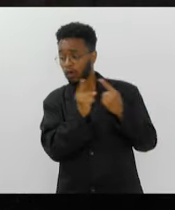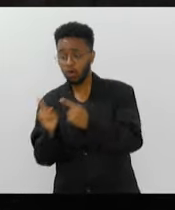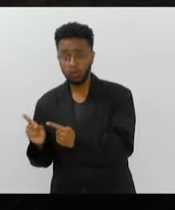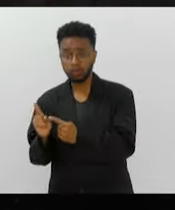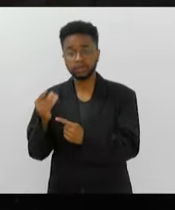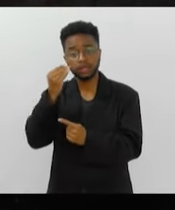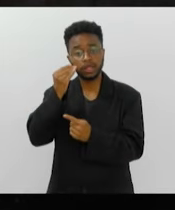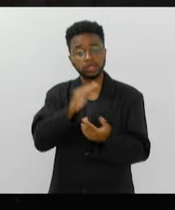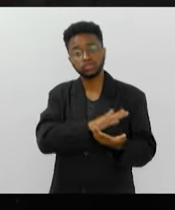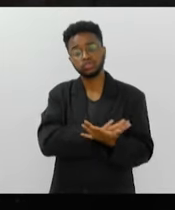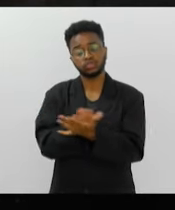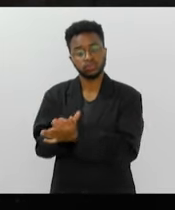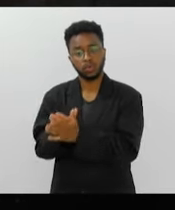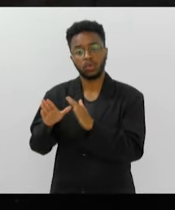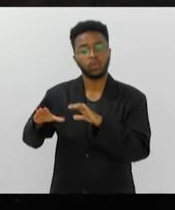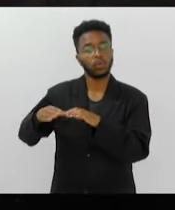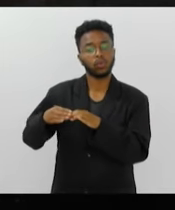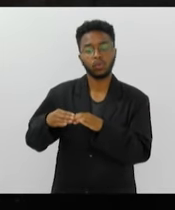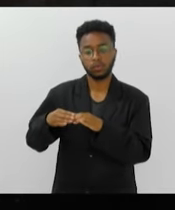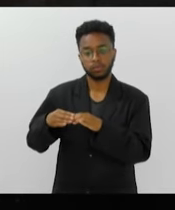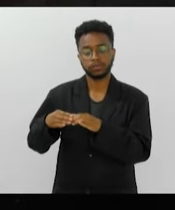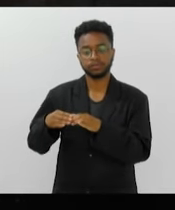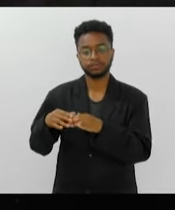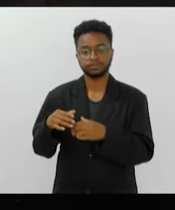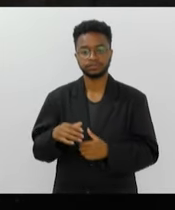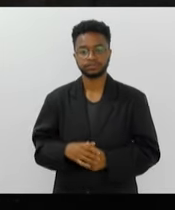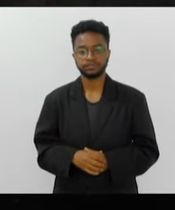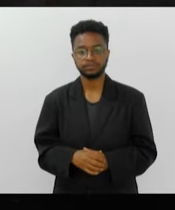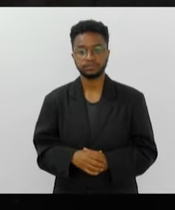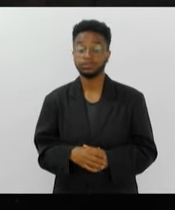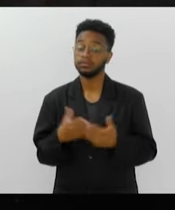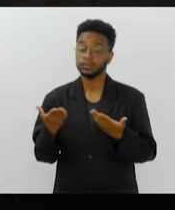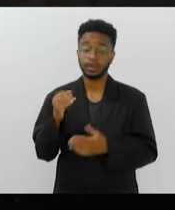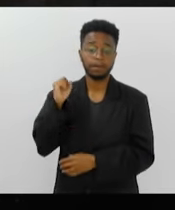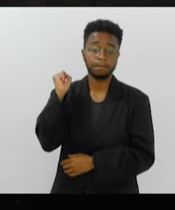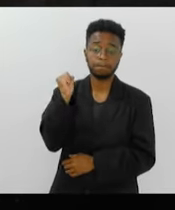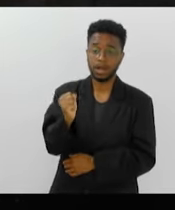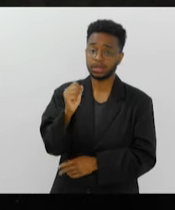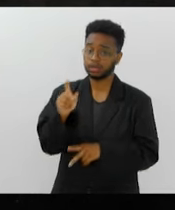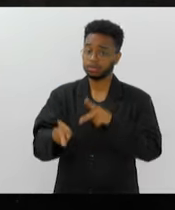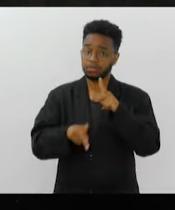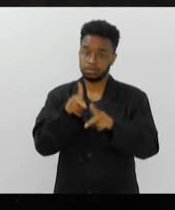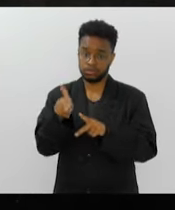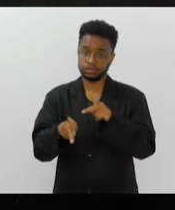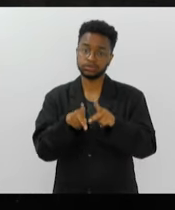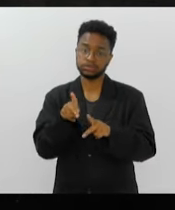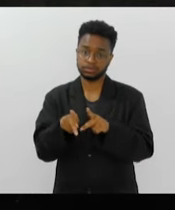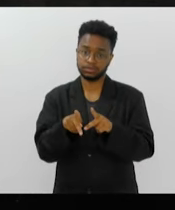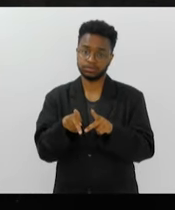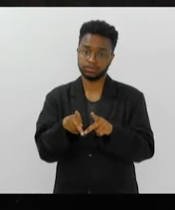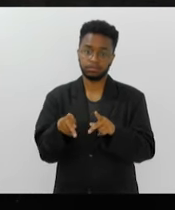chefes do hbol E com isso mata a população civil